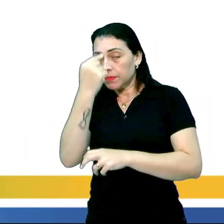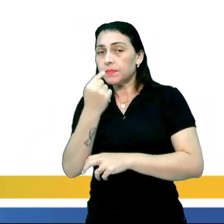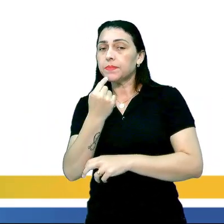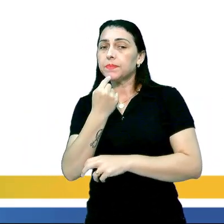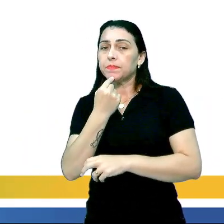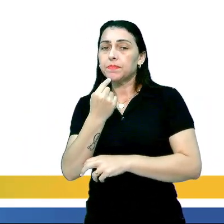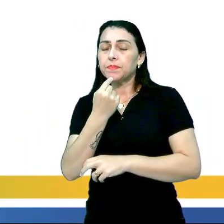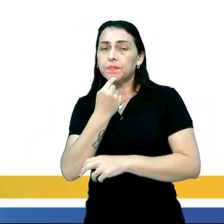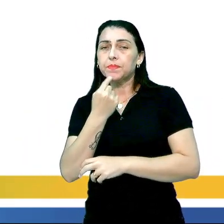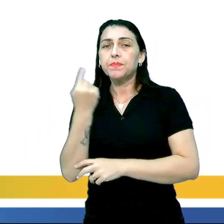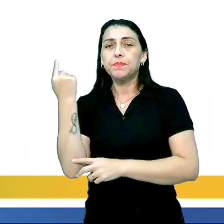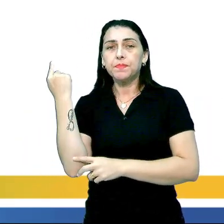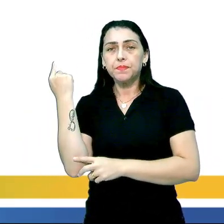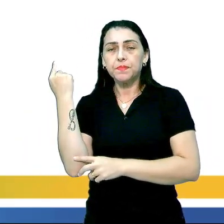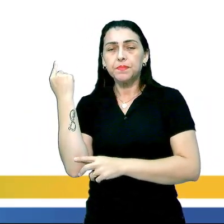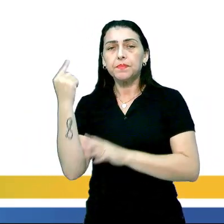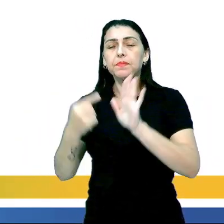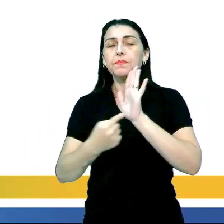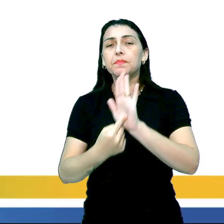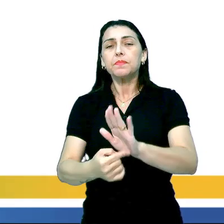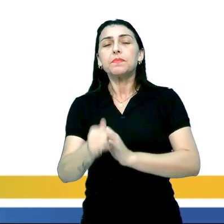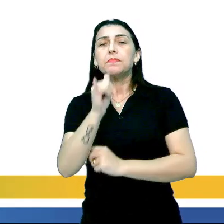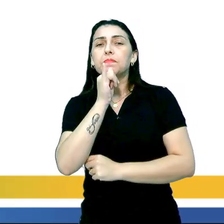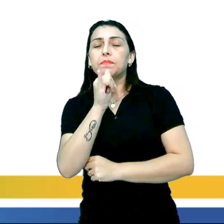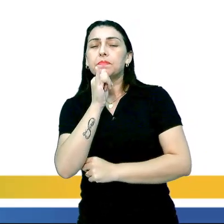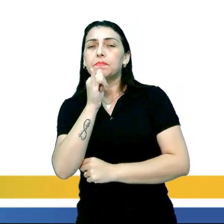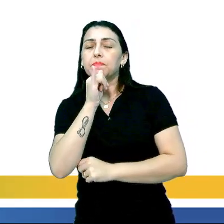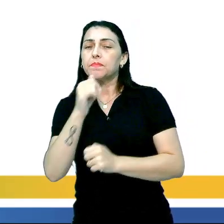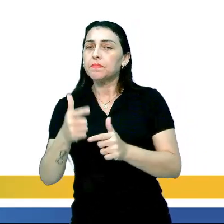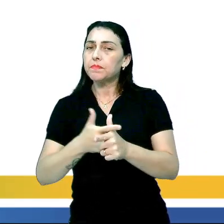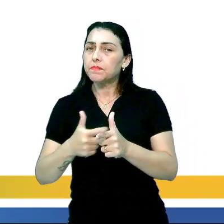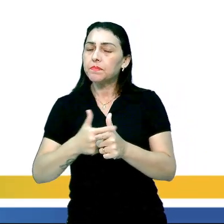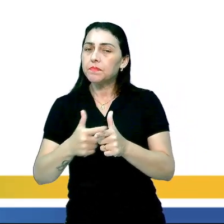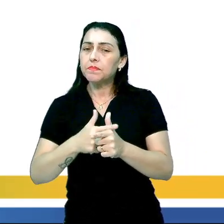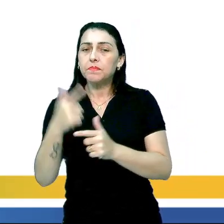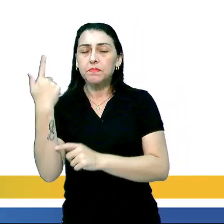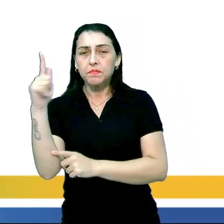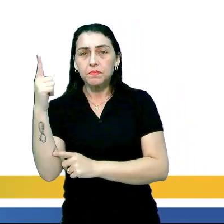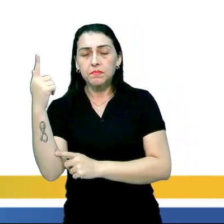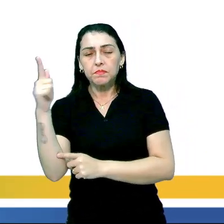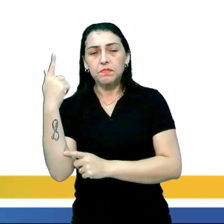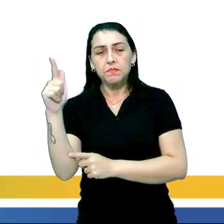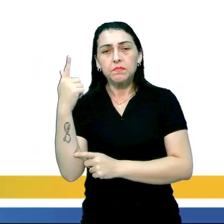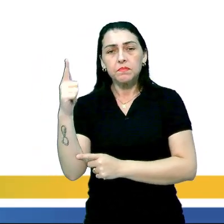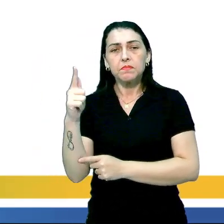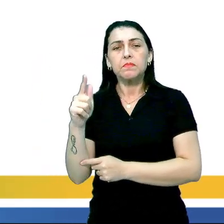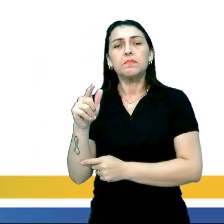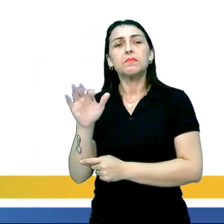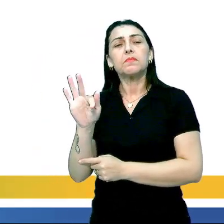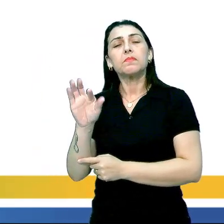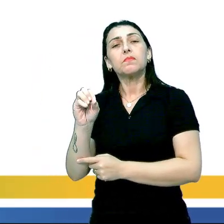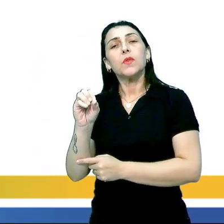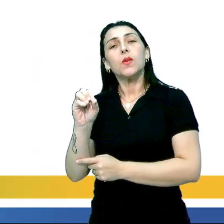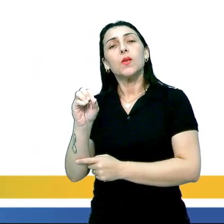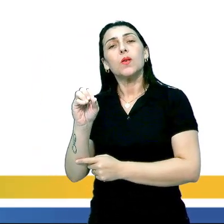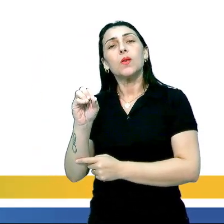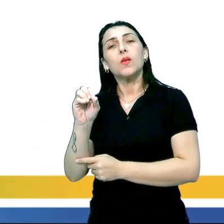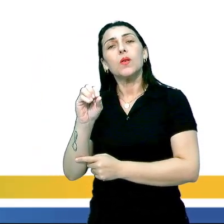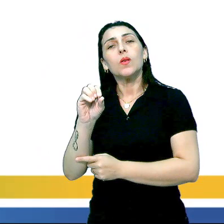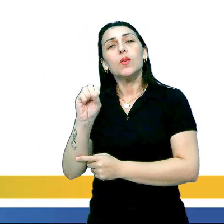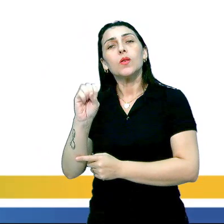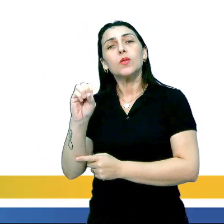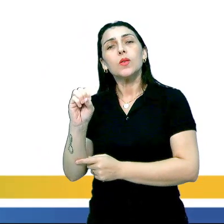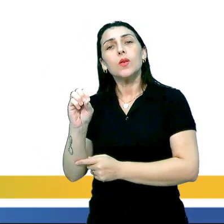imagem, uma delas mostra, por exemplo, um problema na geografia que a gente chama de vossorocas. E é